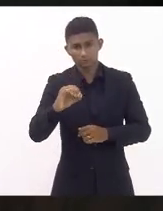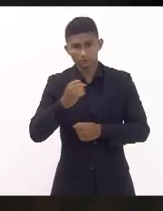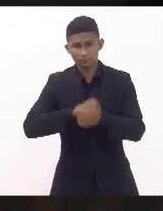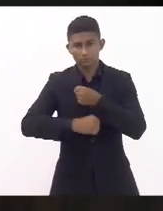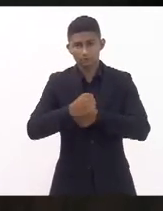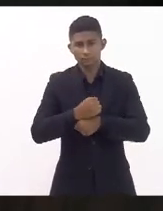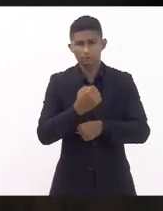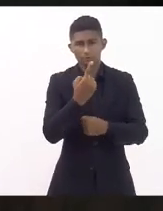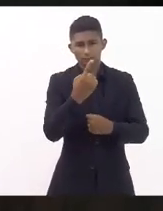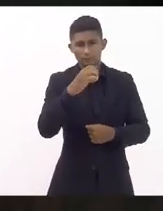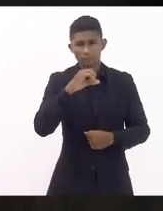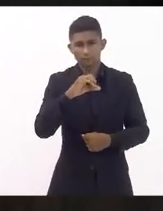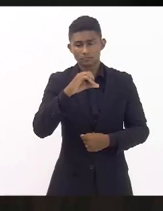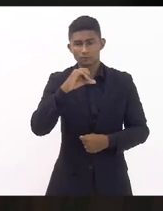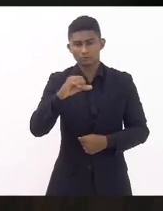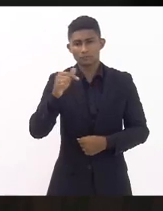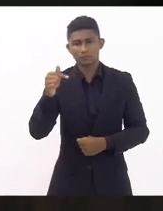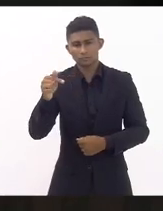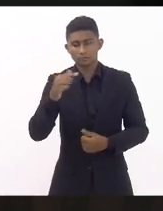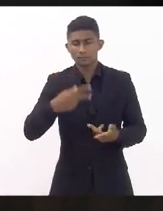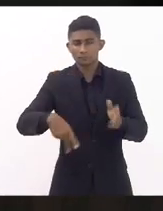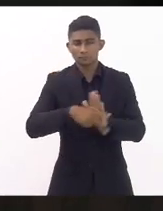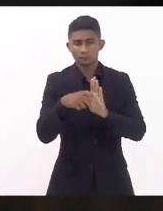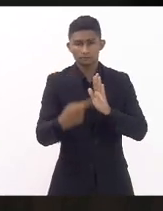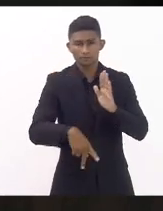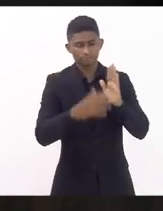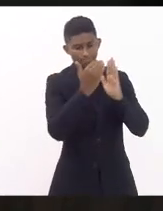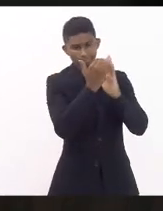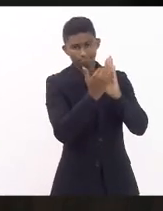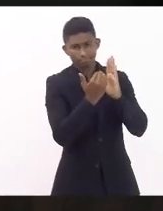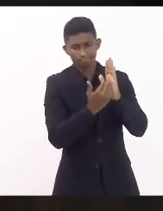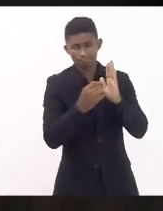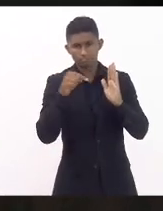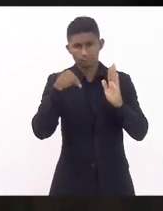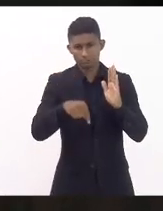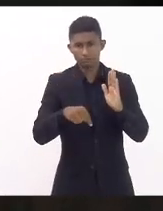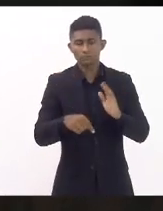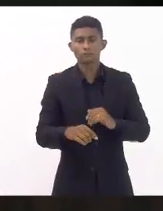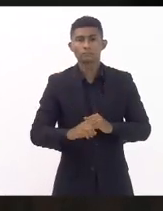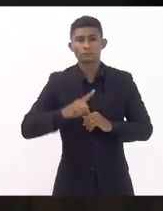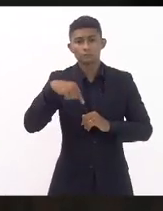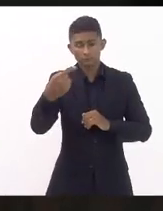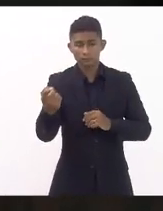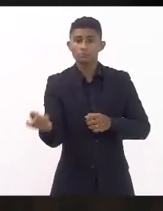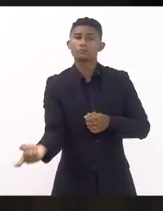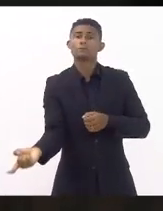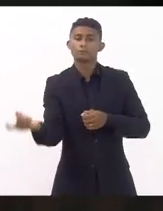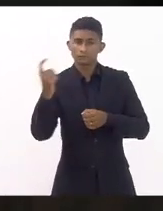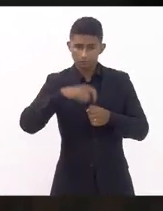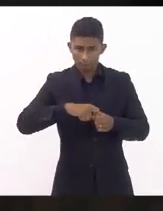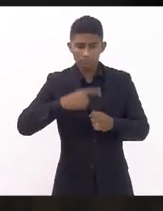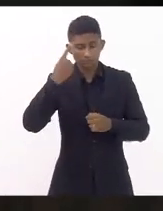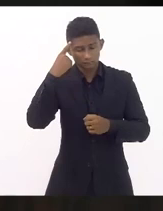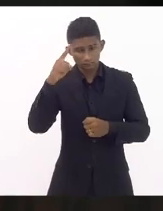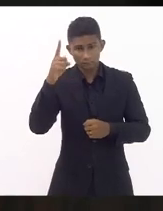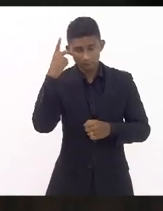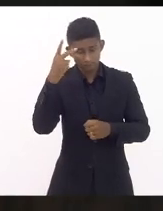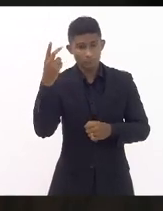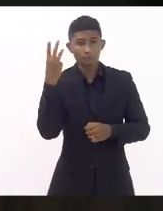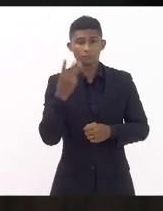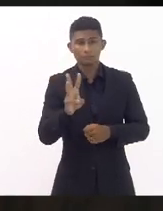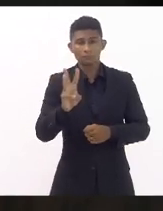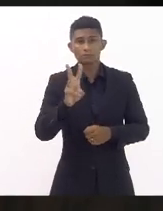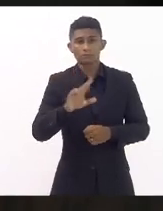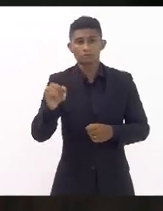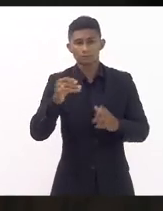97, do regimento interno. Volta para o terceiro dia, para discussão e recebimento